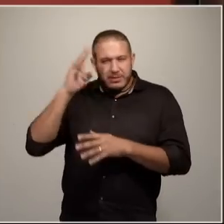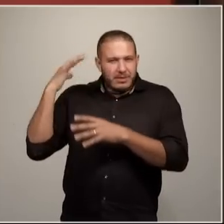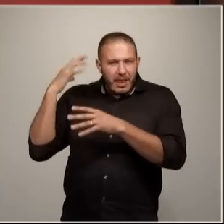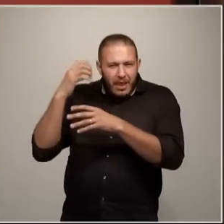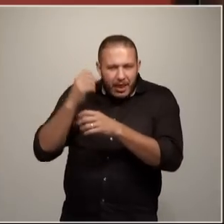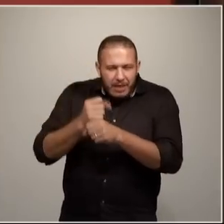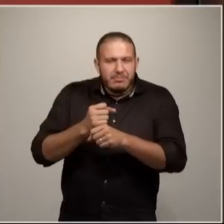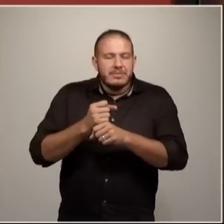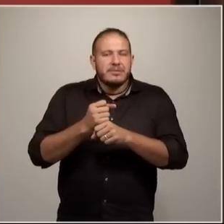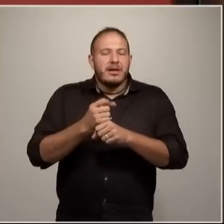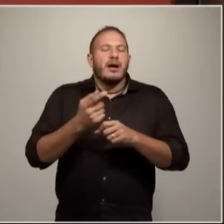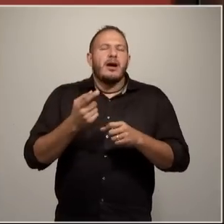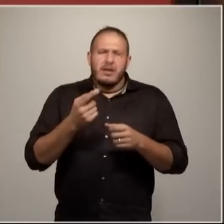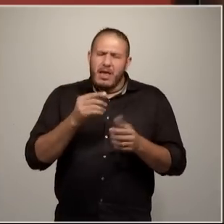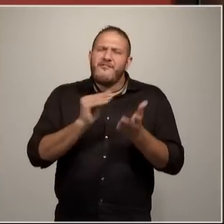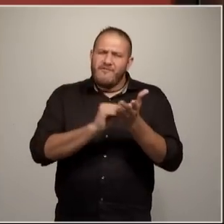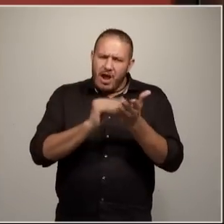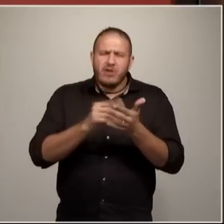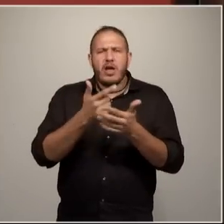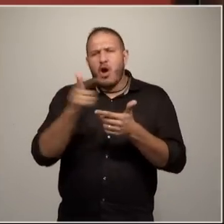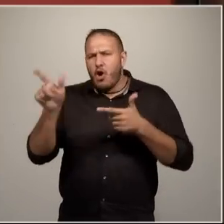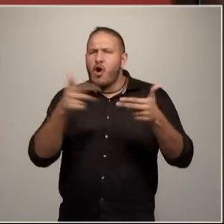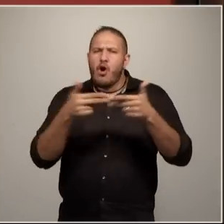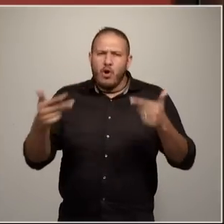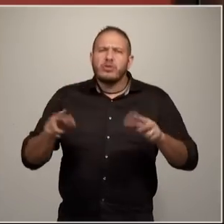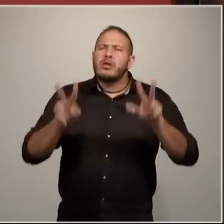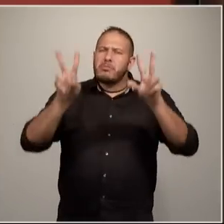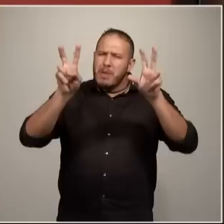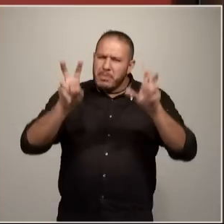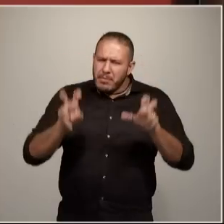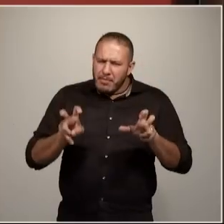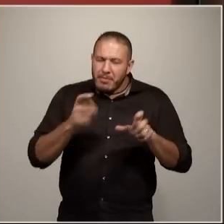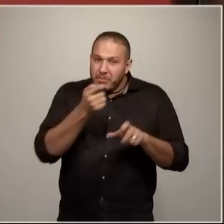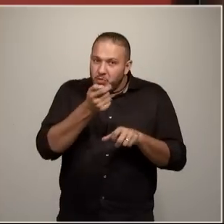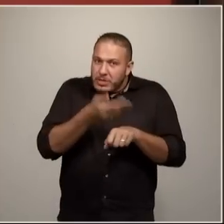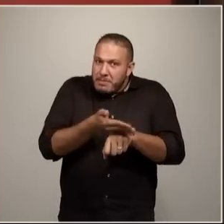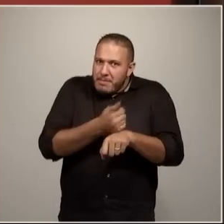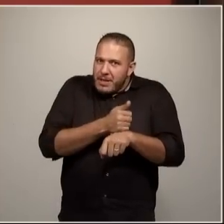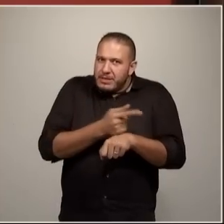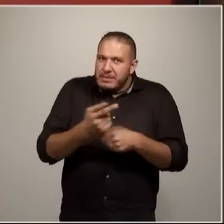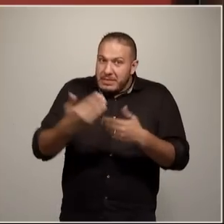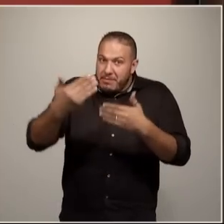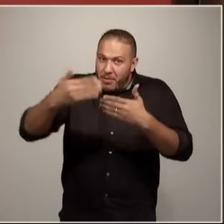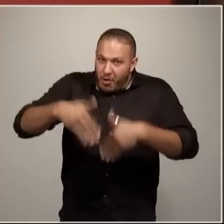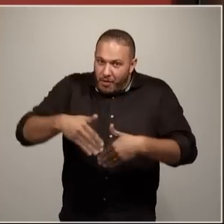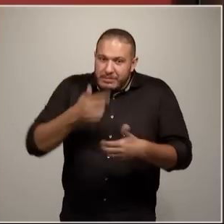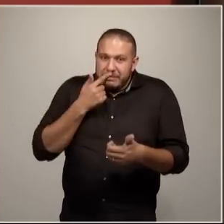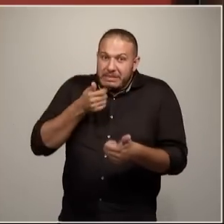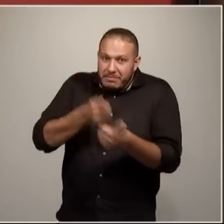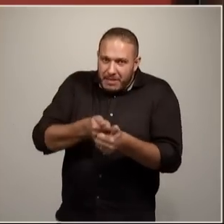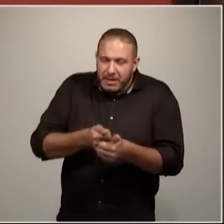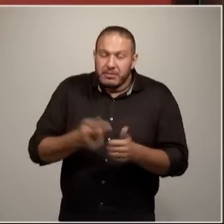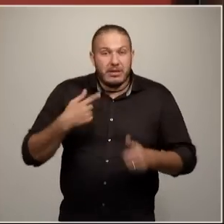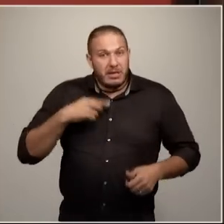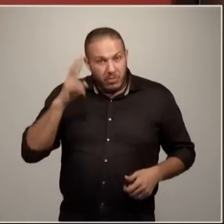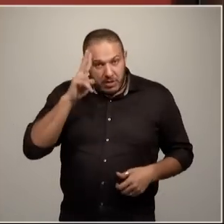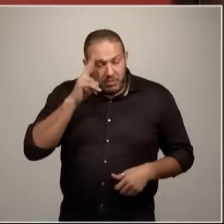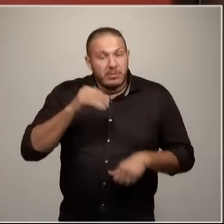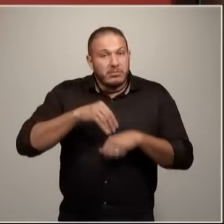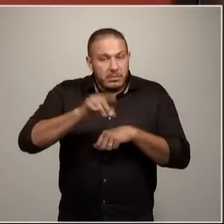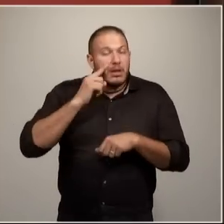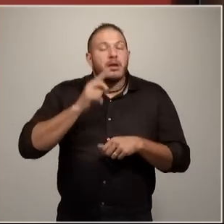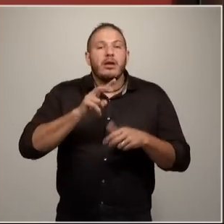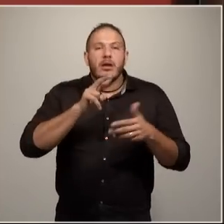muitos outros tópicos para vocês reverem, não é, nesses dias que antecedem as avaliações. Enfatizo que vocês têm que rever um pouco